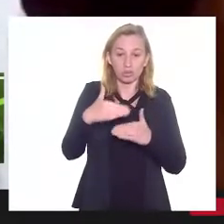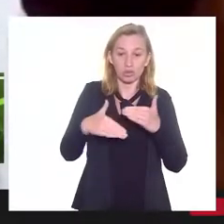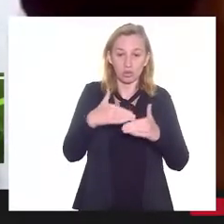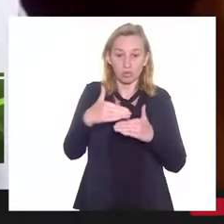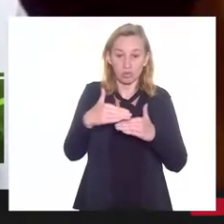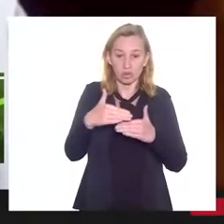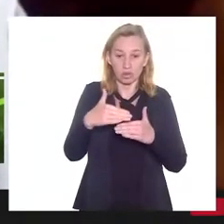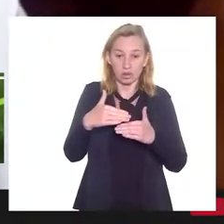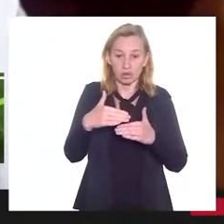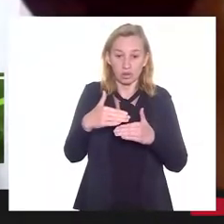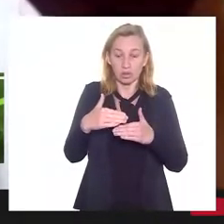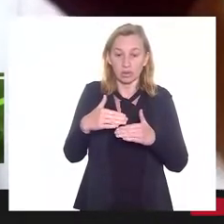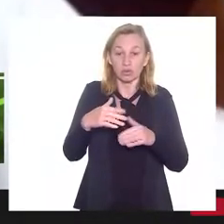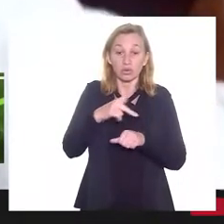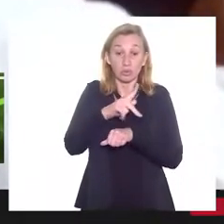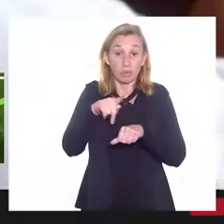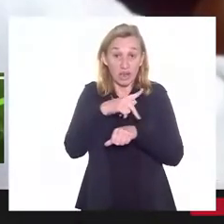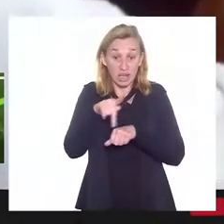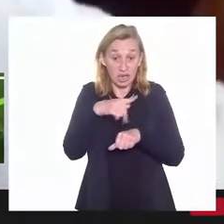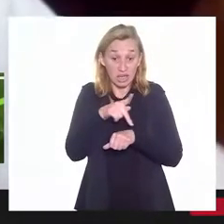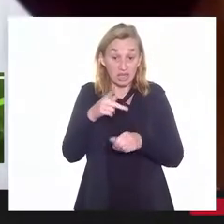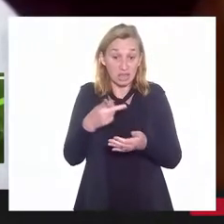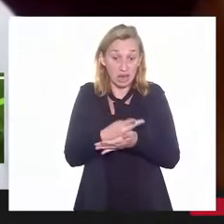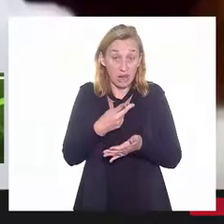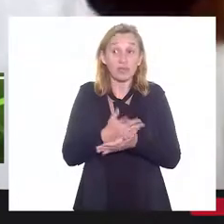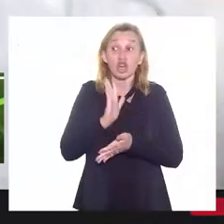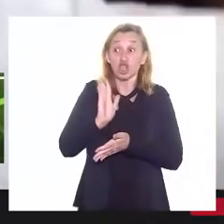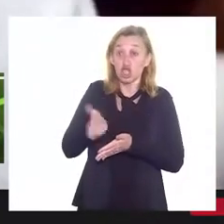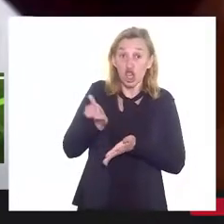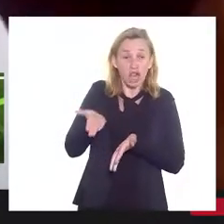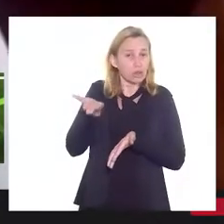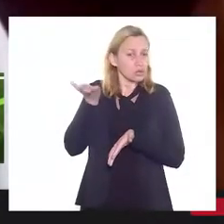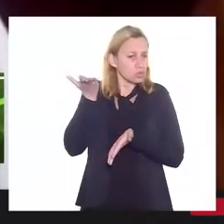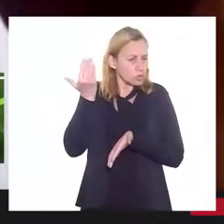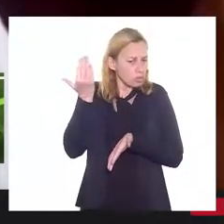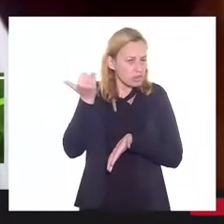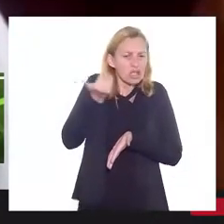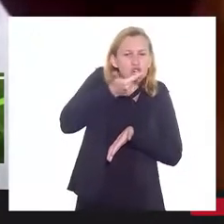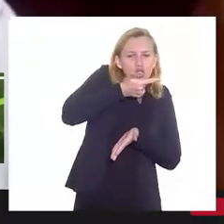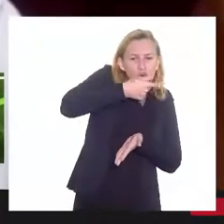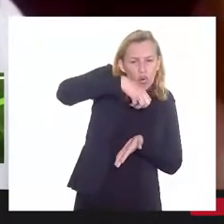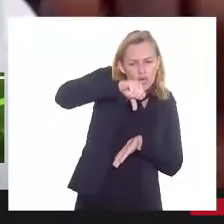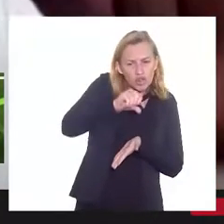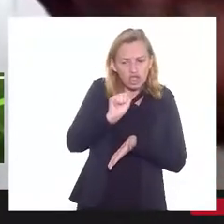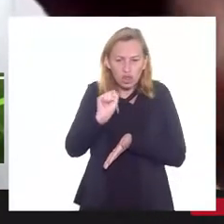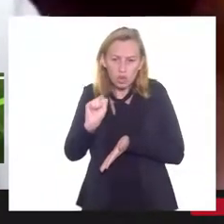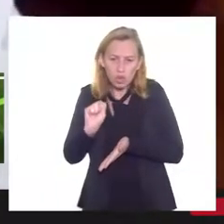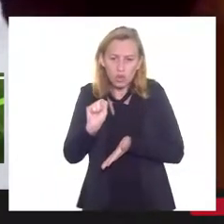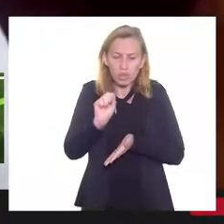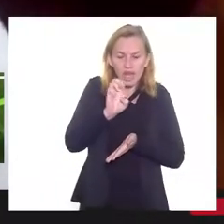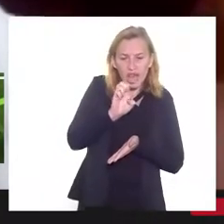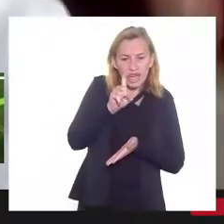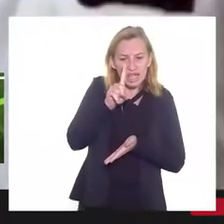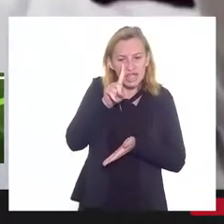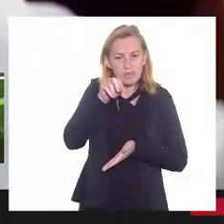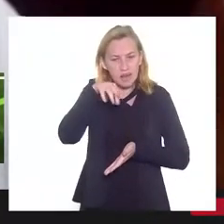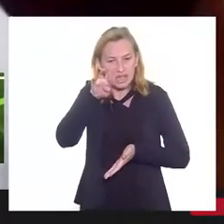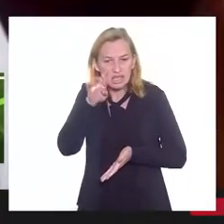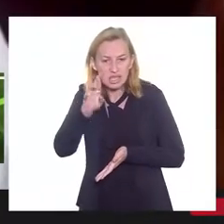país já naquela época já em 98 o Edir Macedo